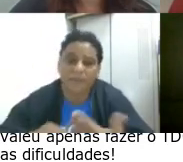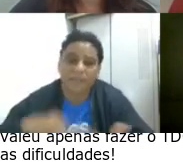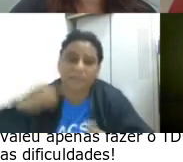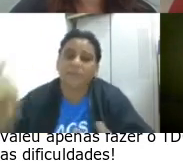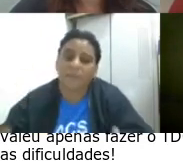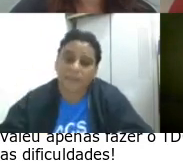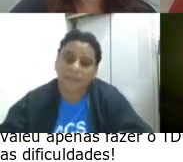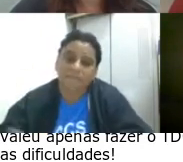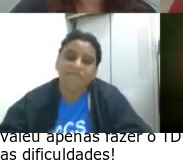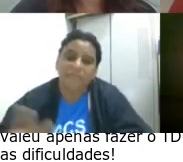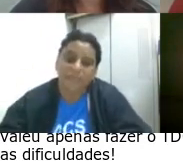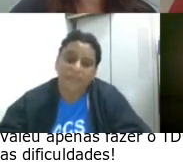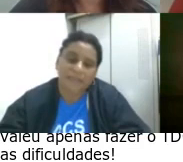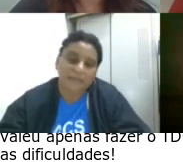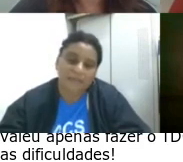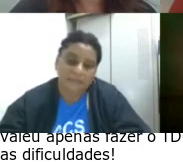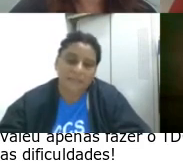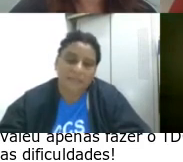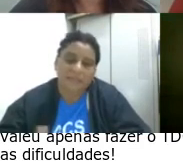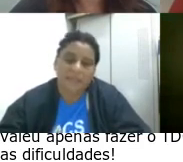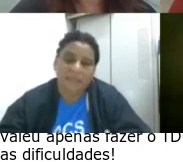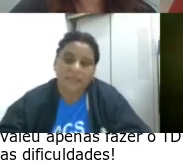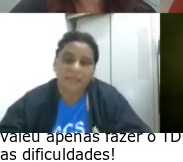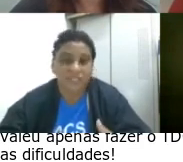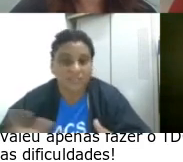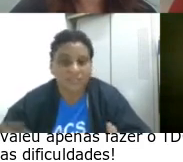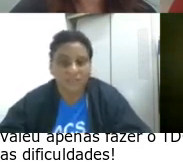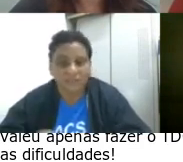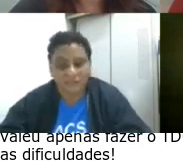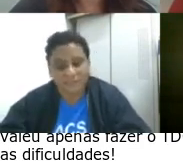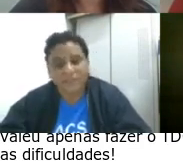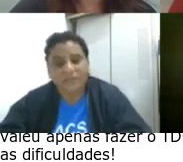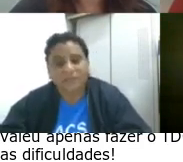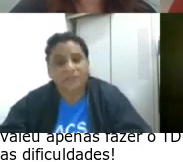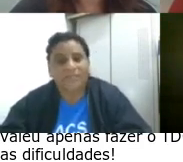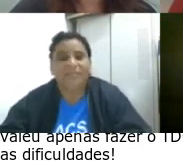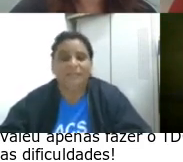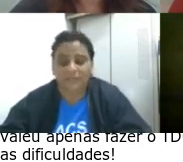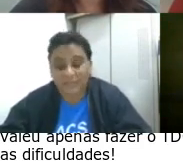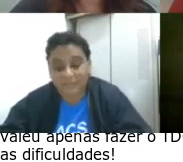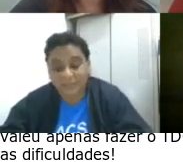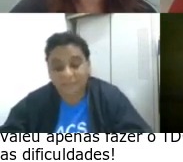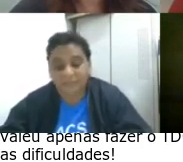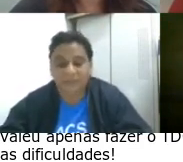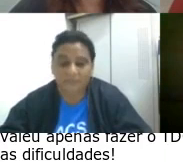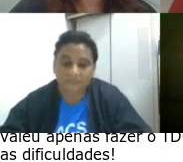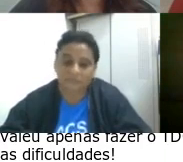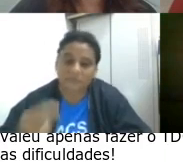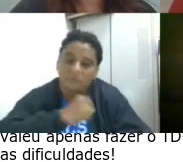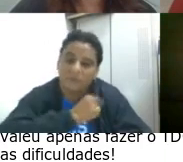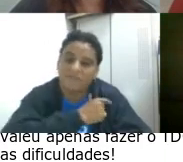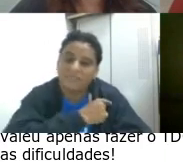pra retomar é grande e aí a gente tem que eu sempre anoto no meu caderninho esse bebê